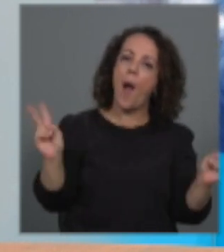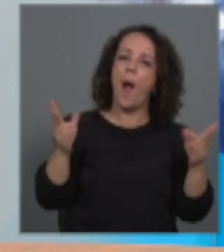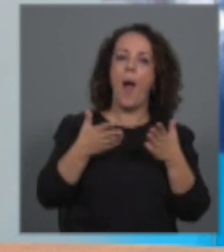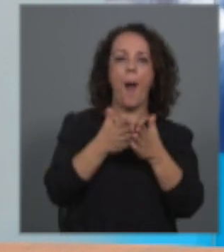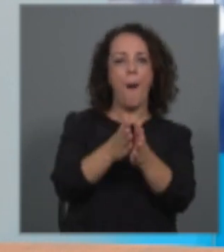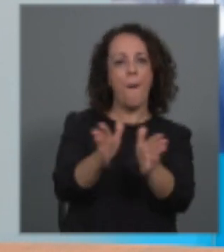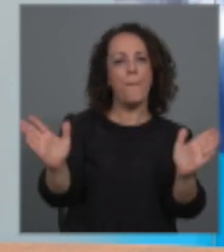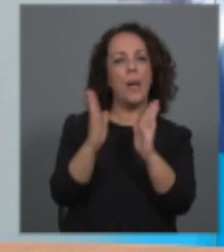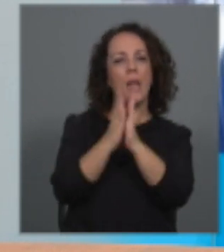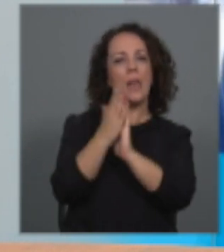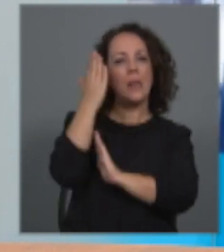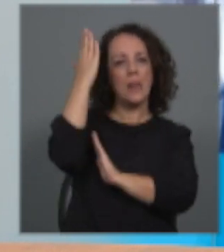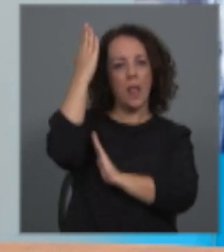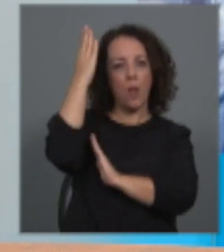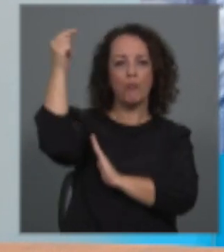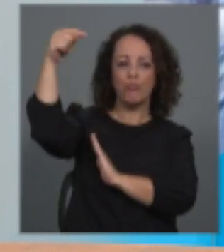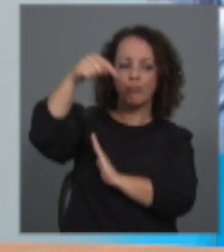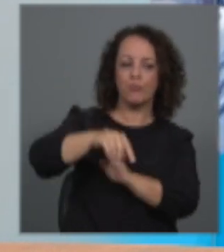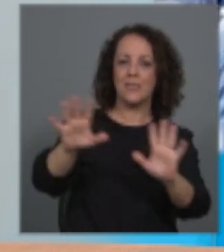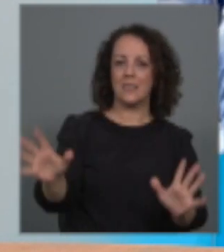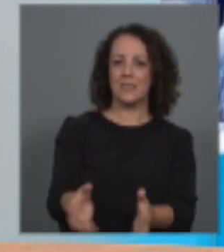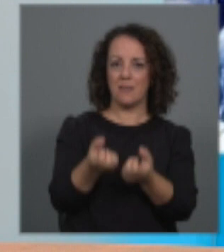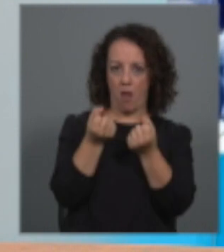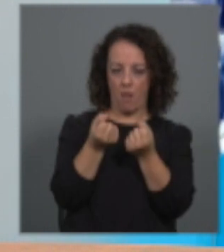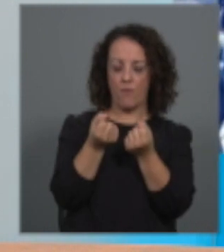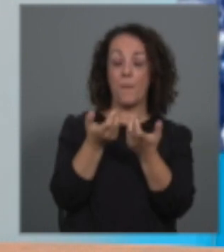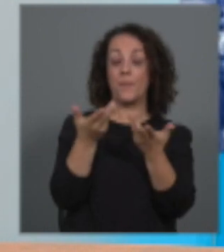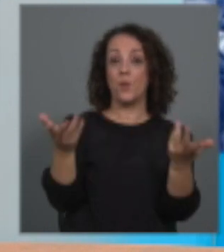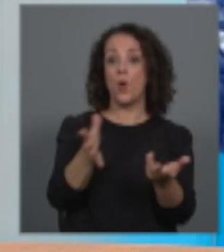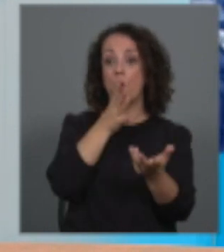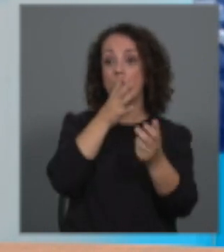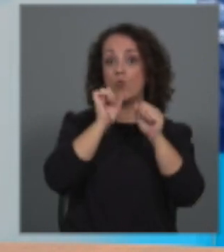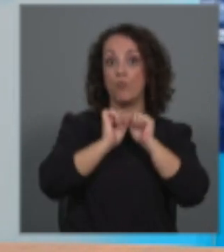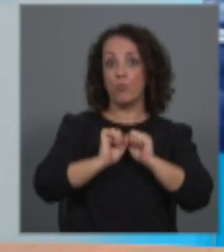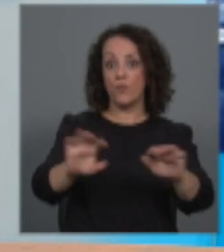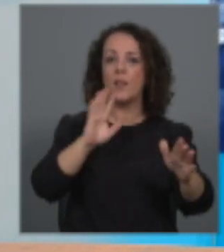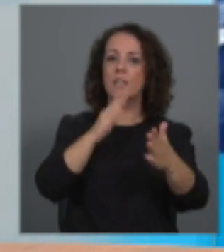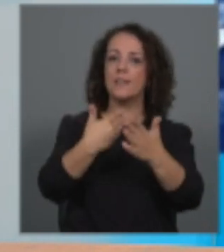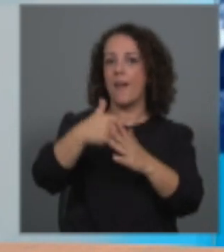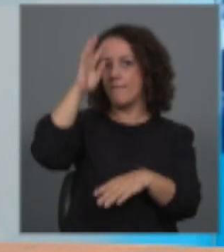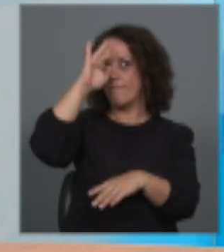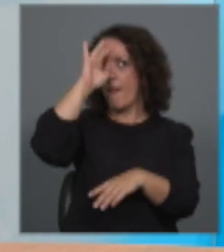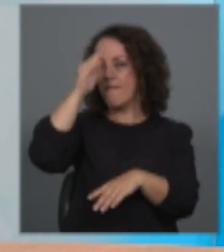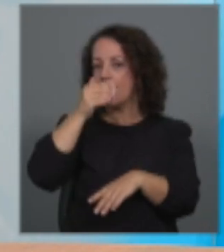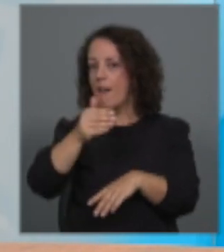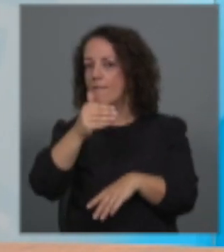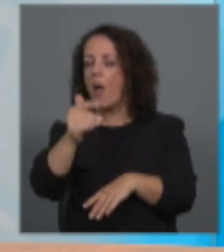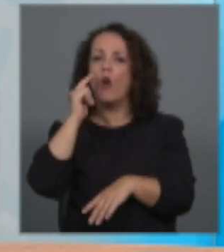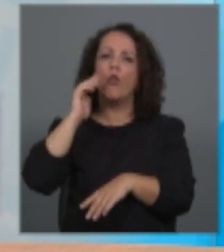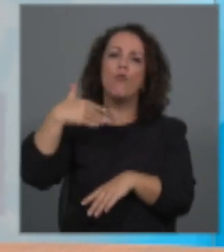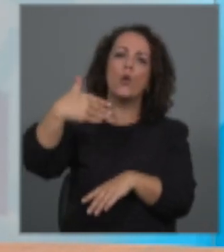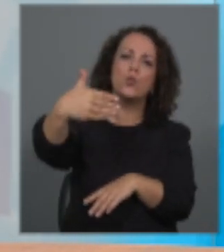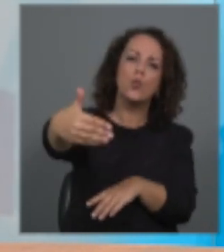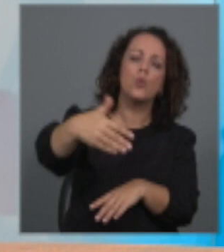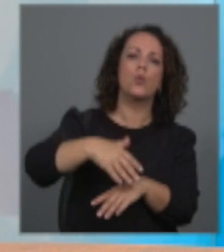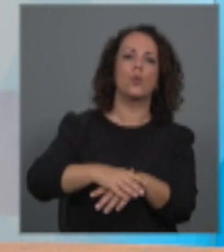e à própria salvação de Deus. E os profetas vão anunciando um futuro, vão ensinando o povo